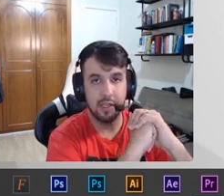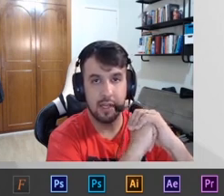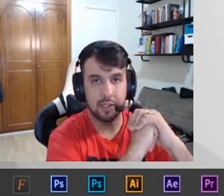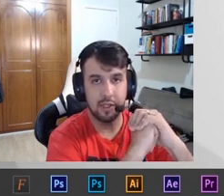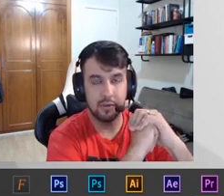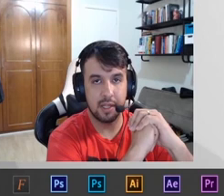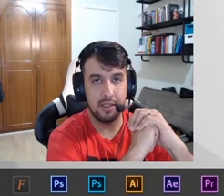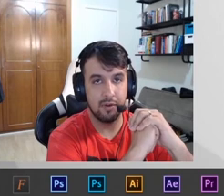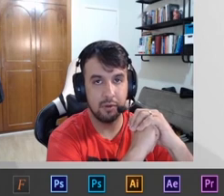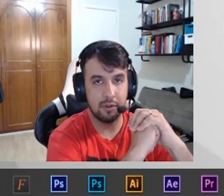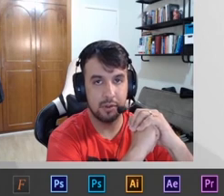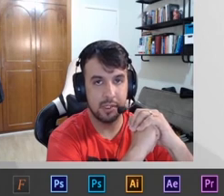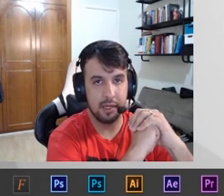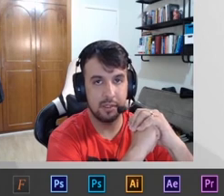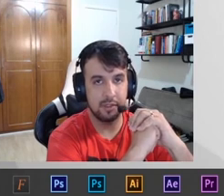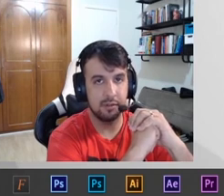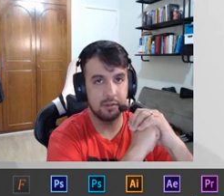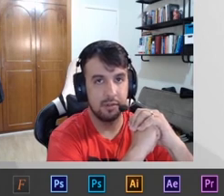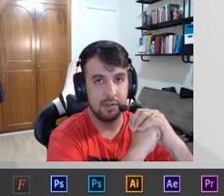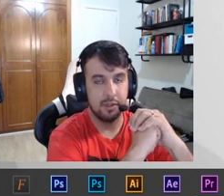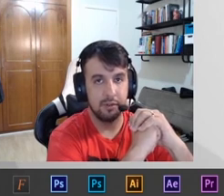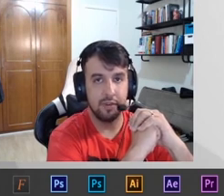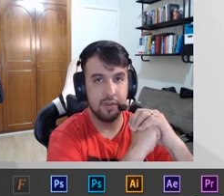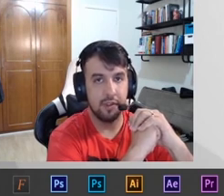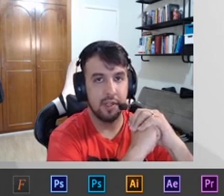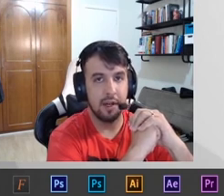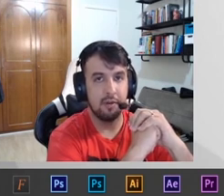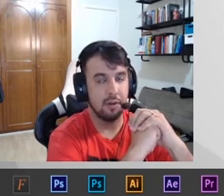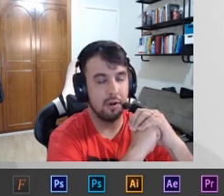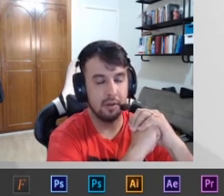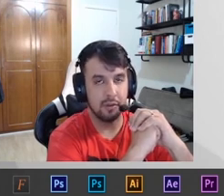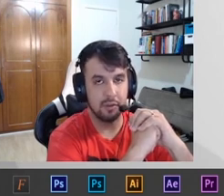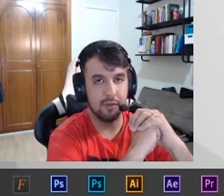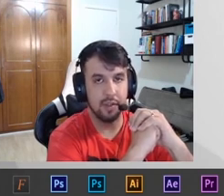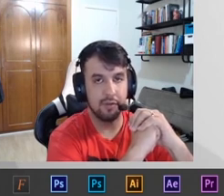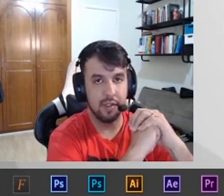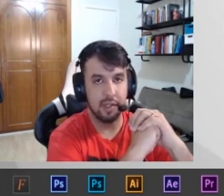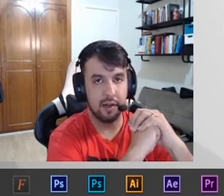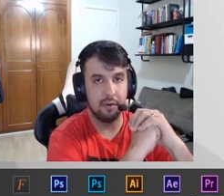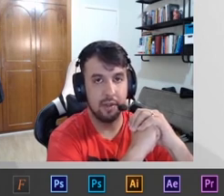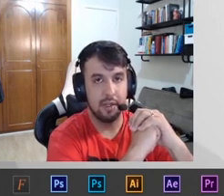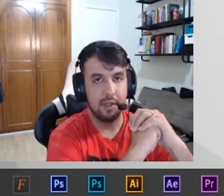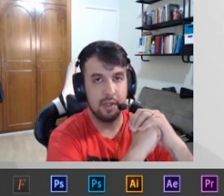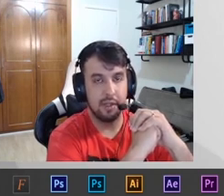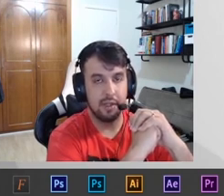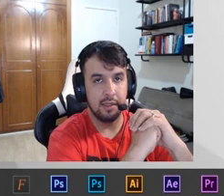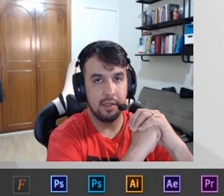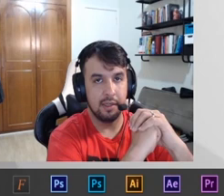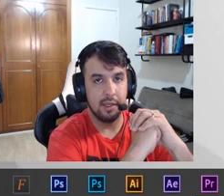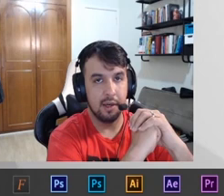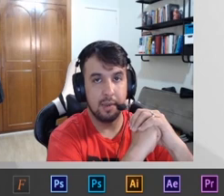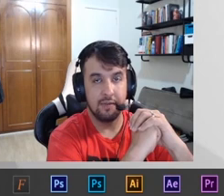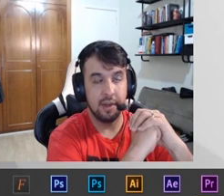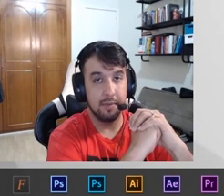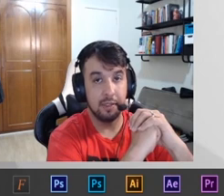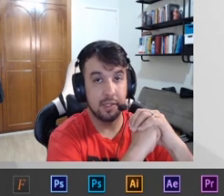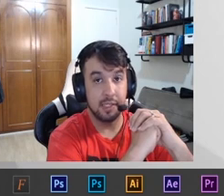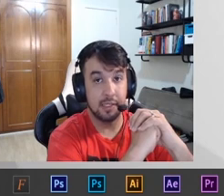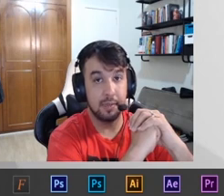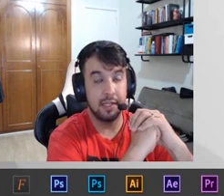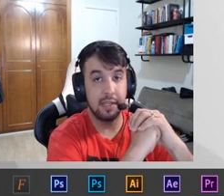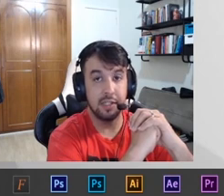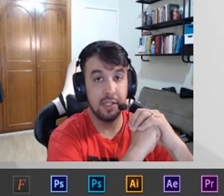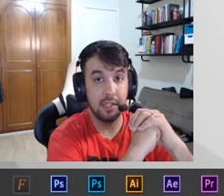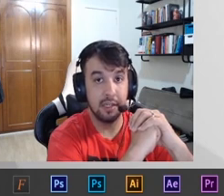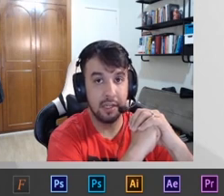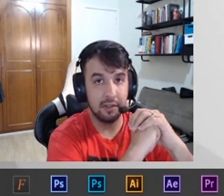funcionalidade que é usada em outros sites do governo federal, em órgãos do governo federal. E é uma ferramenta de